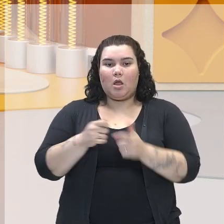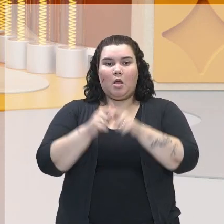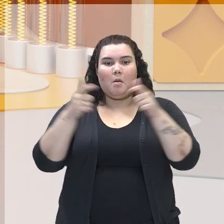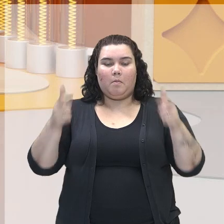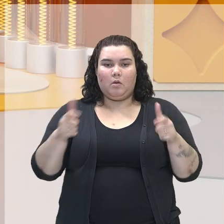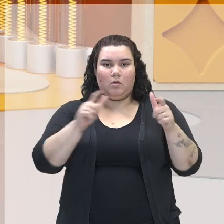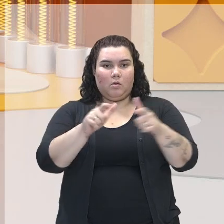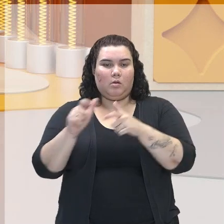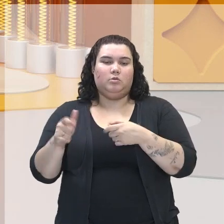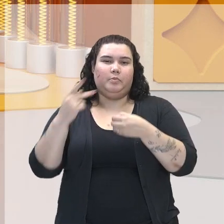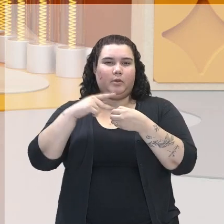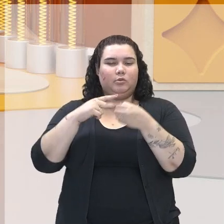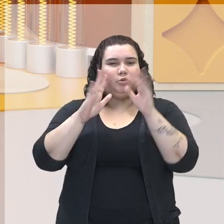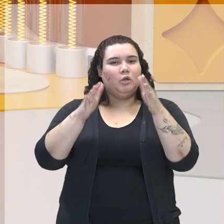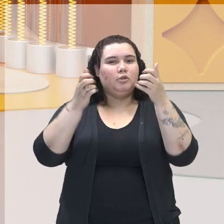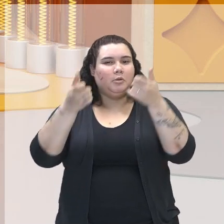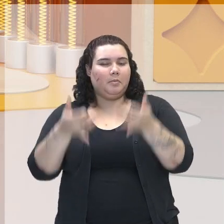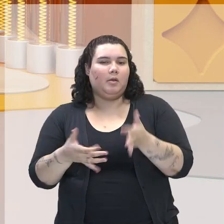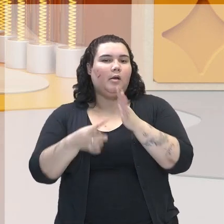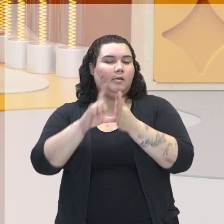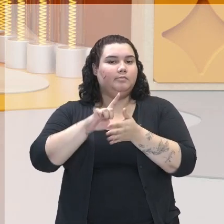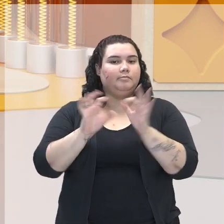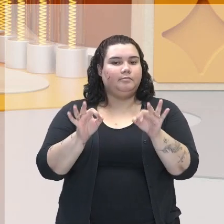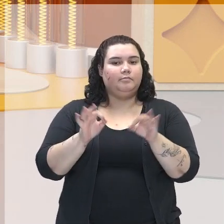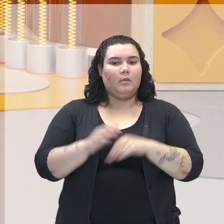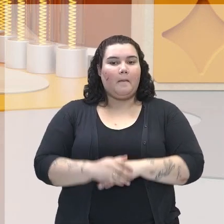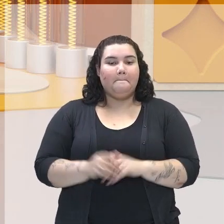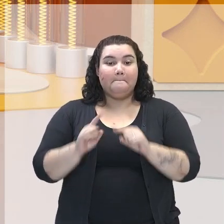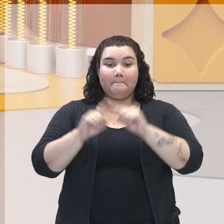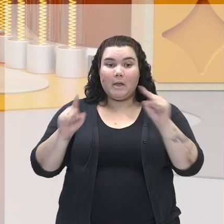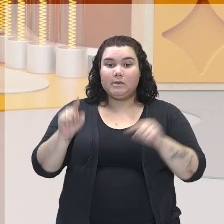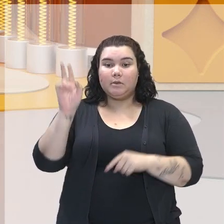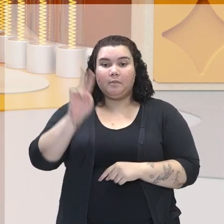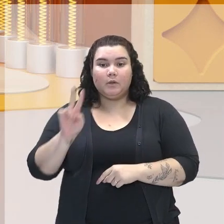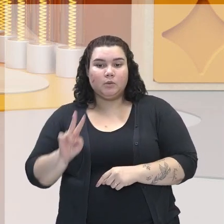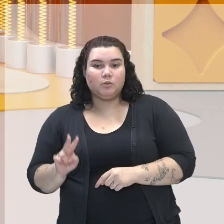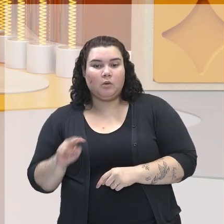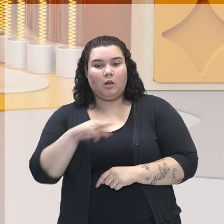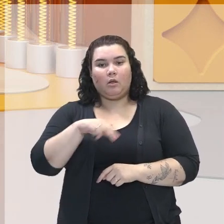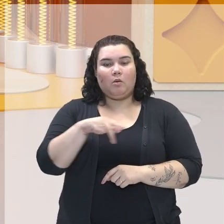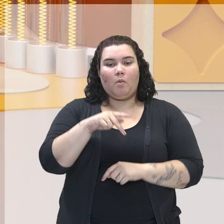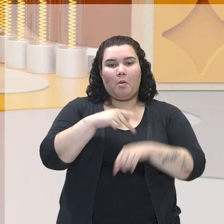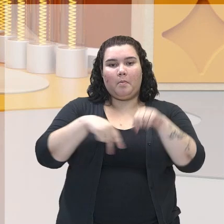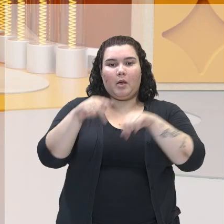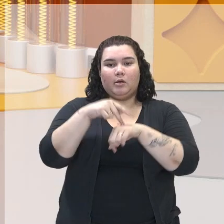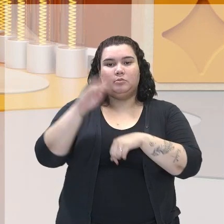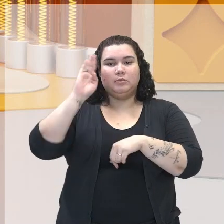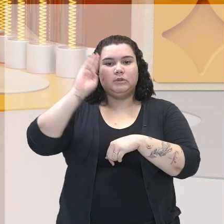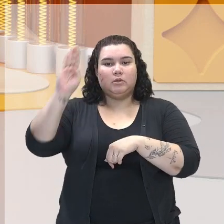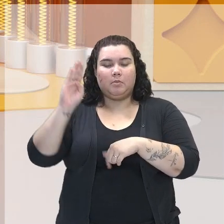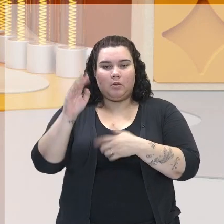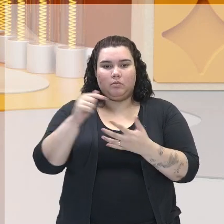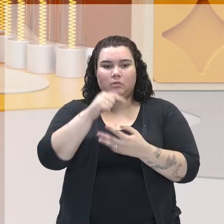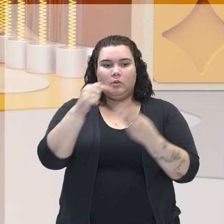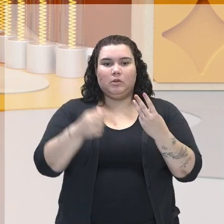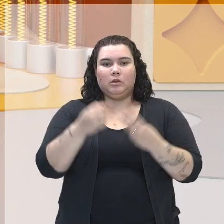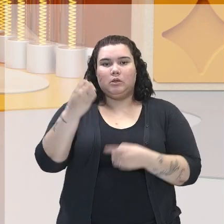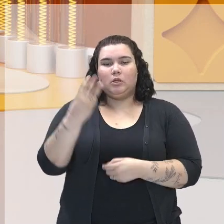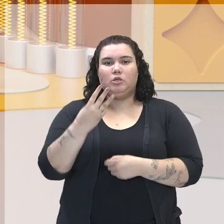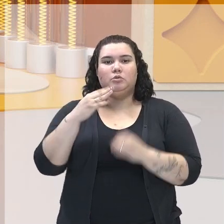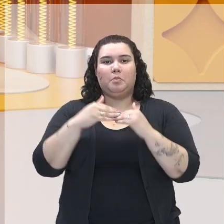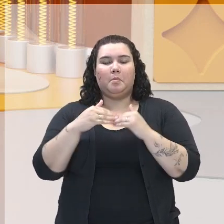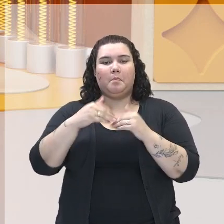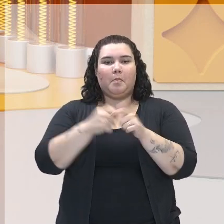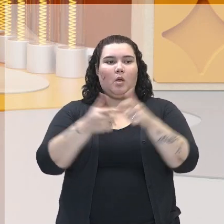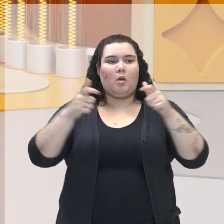do mundo, conforme eu já falei para vocês, só que a Venezuela não é um país que se destaca entre os 3 maiores produtores, entre